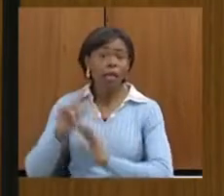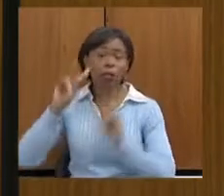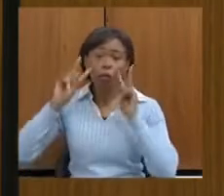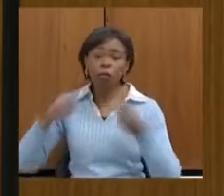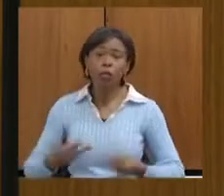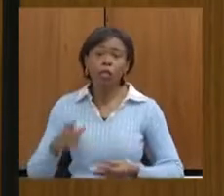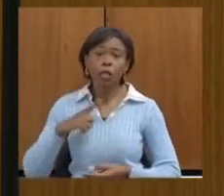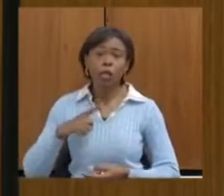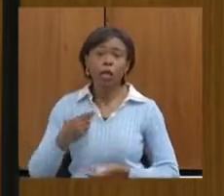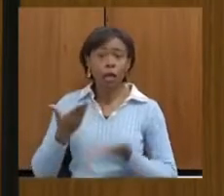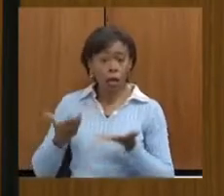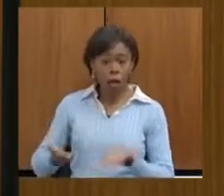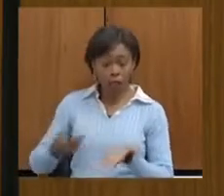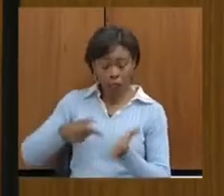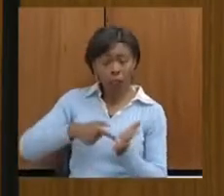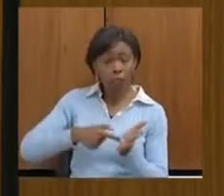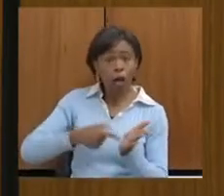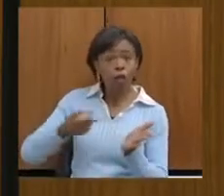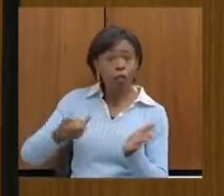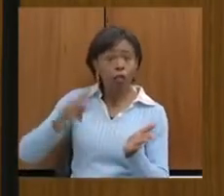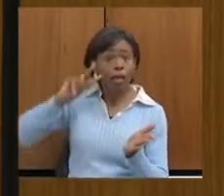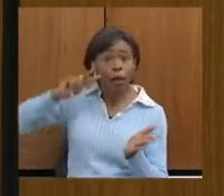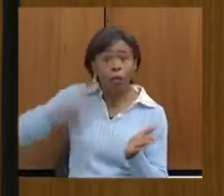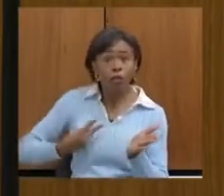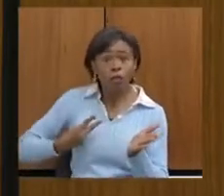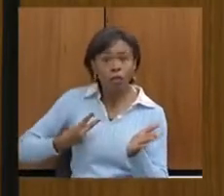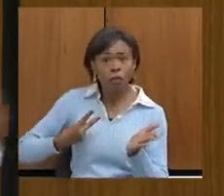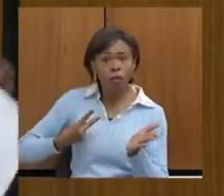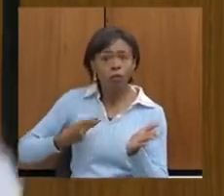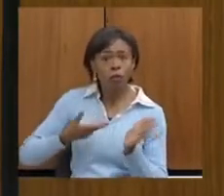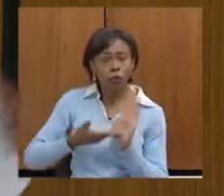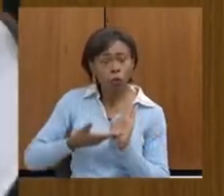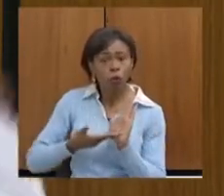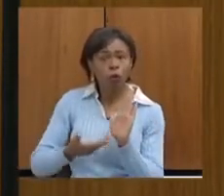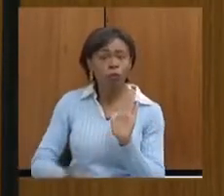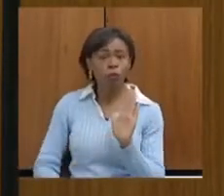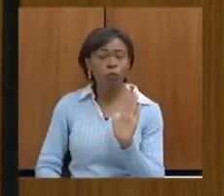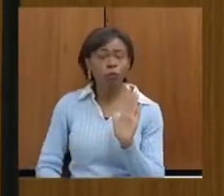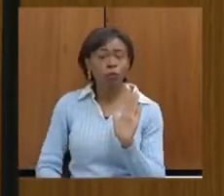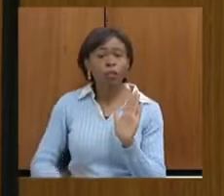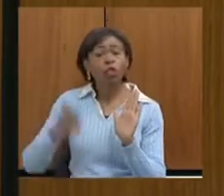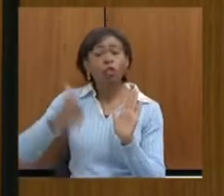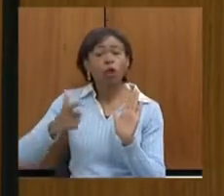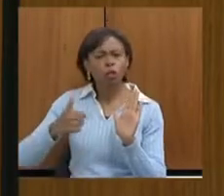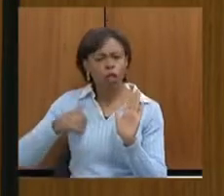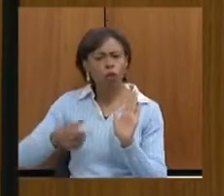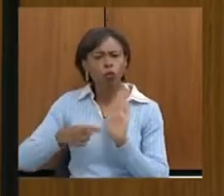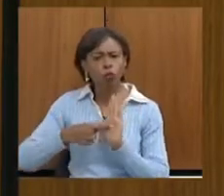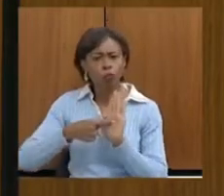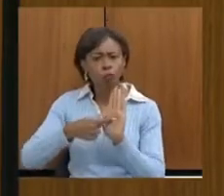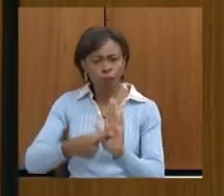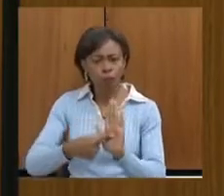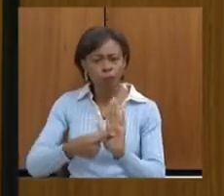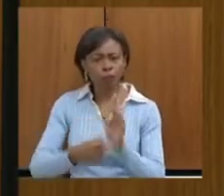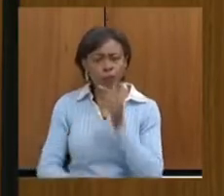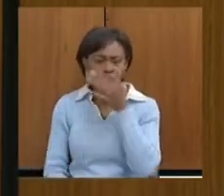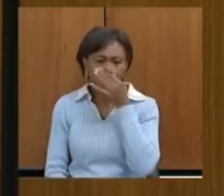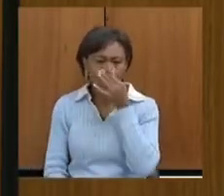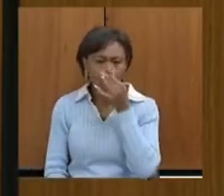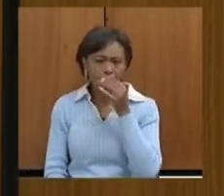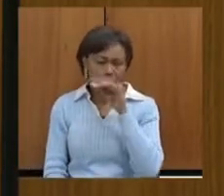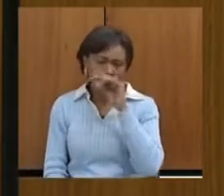tem o nosso reconhecimento né de onde eu tava mostrando aqui